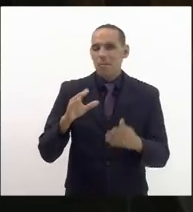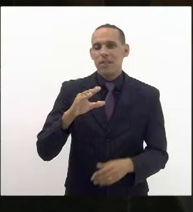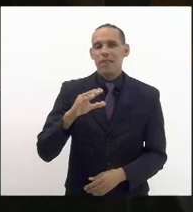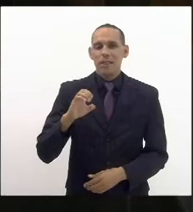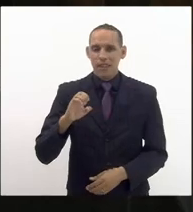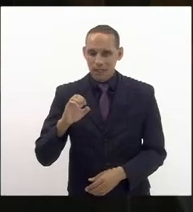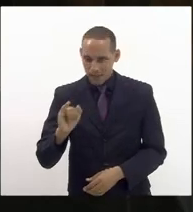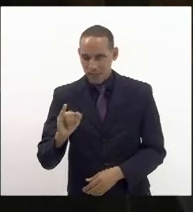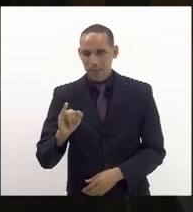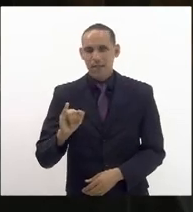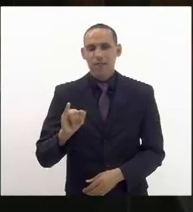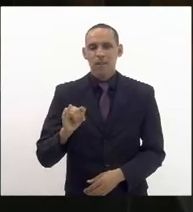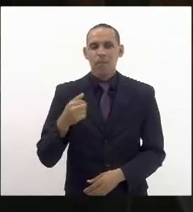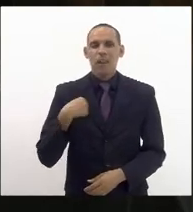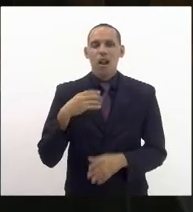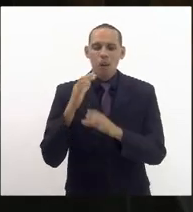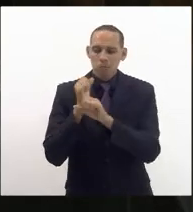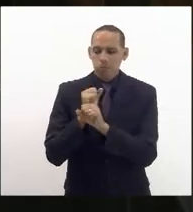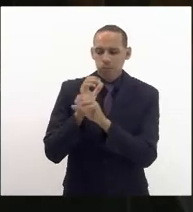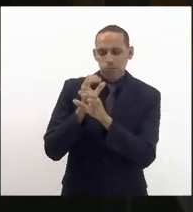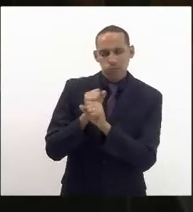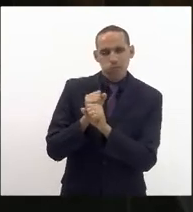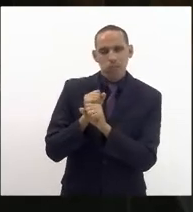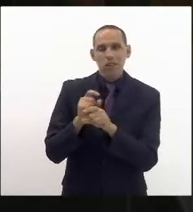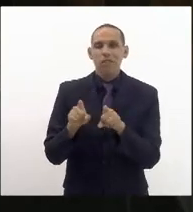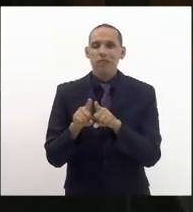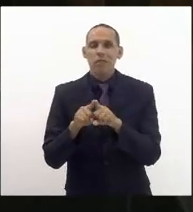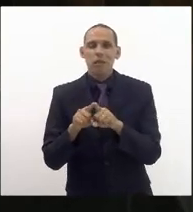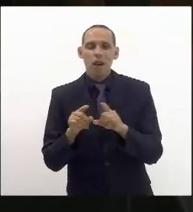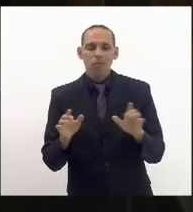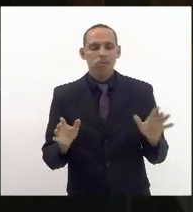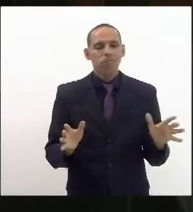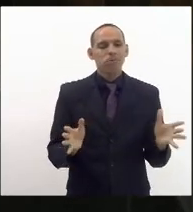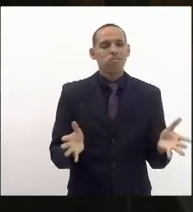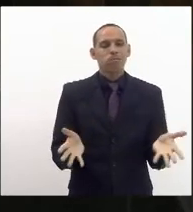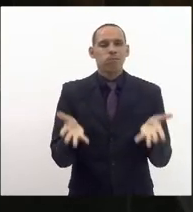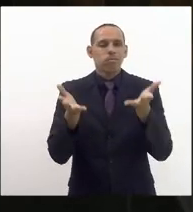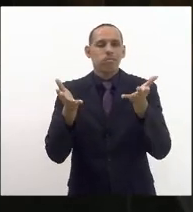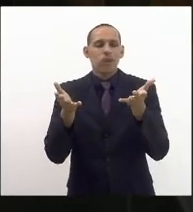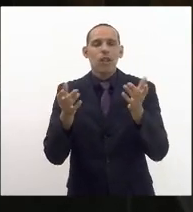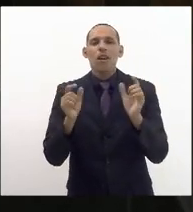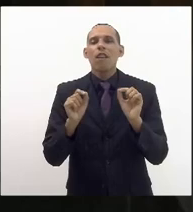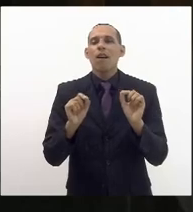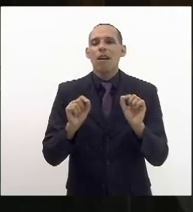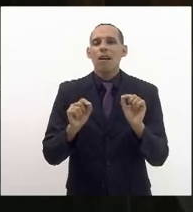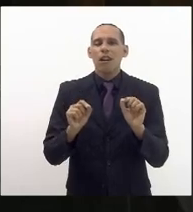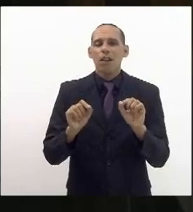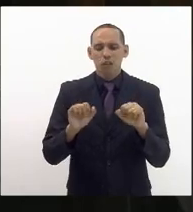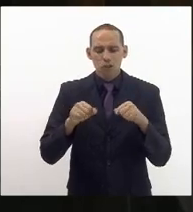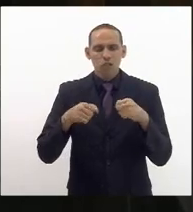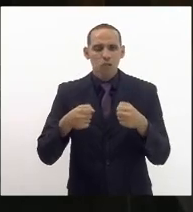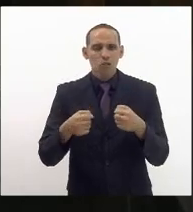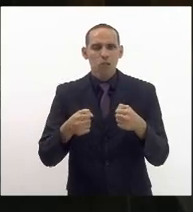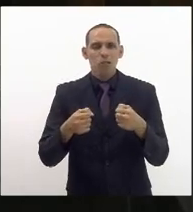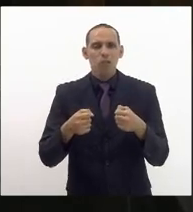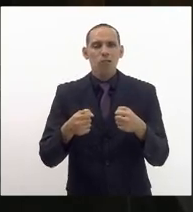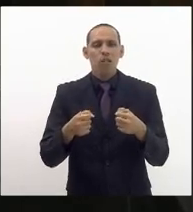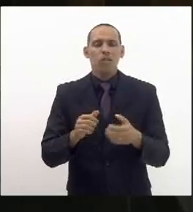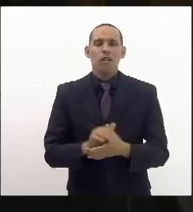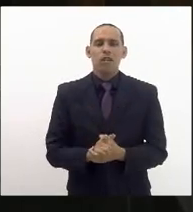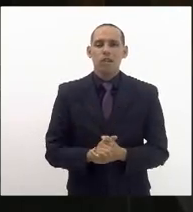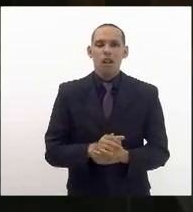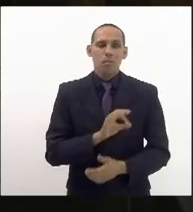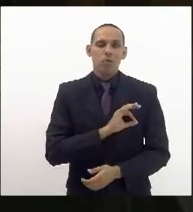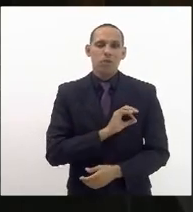tenho contado e tenho que enaltecer todo o empenho da Secretaria de Estado da Polícia Militar, do Coronel Henrique, que de